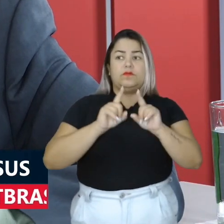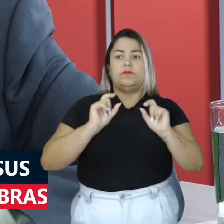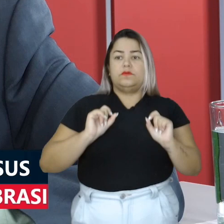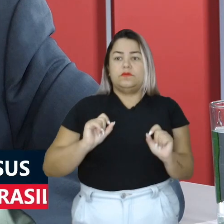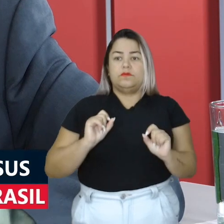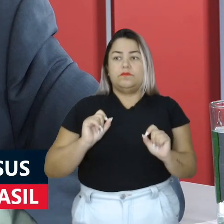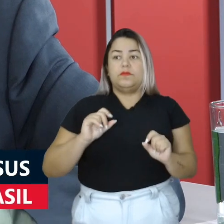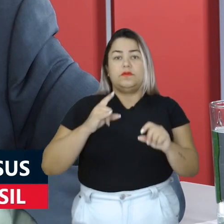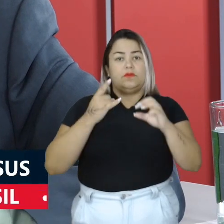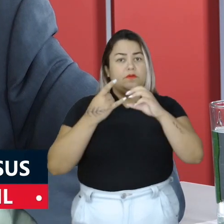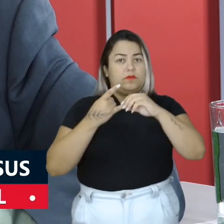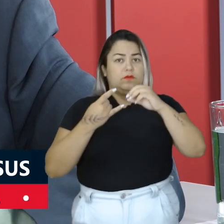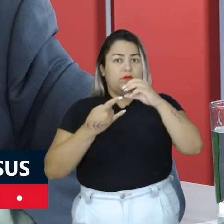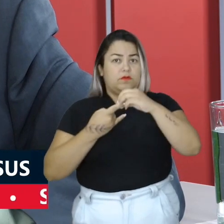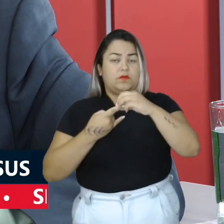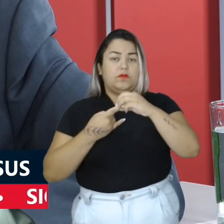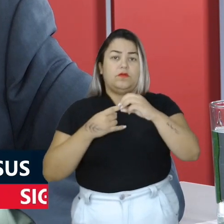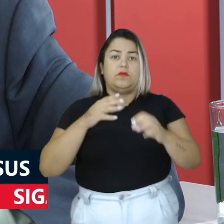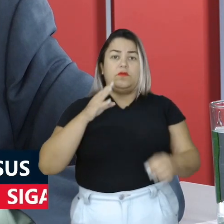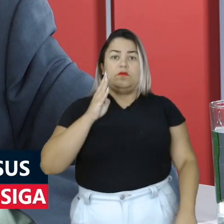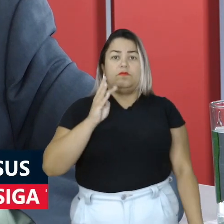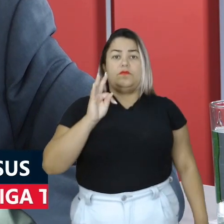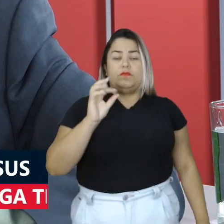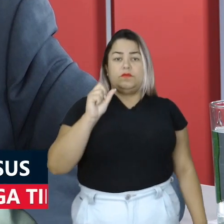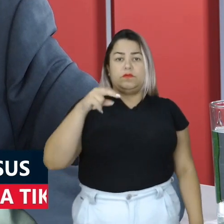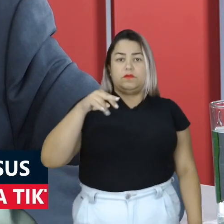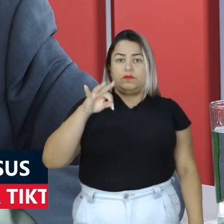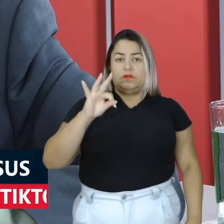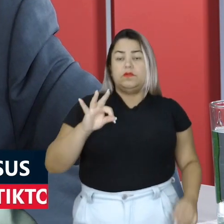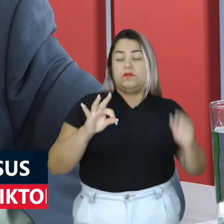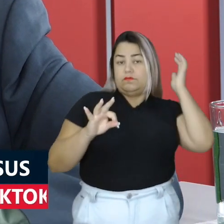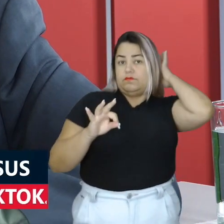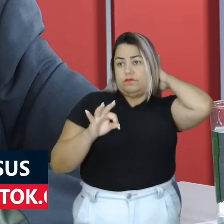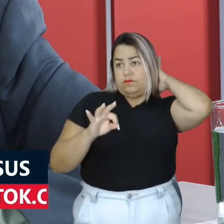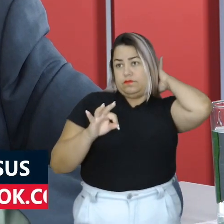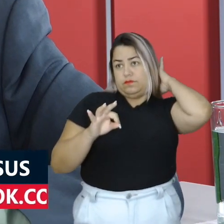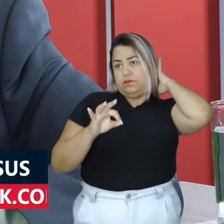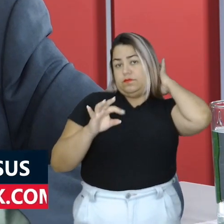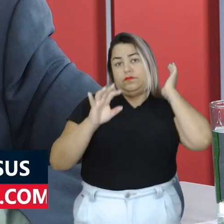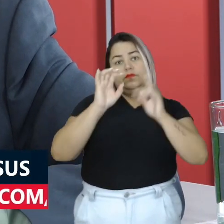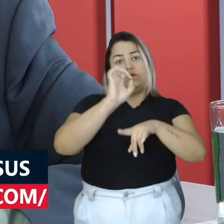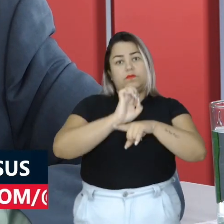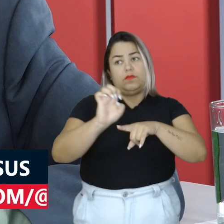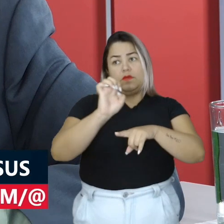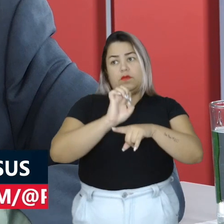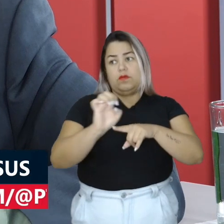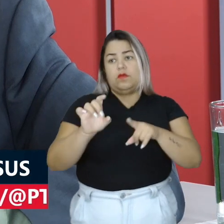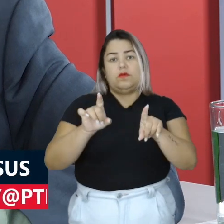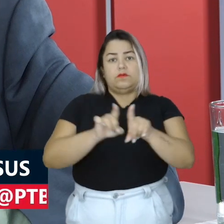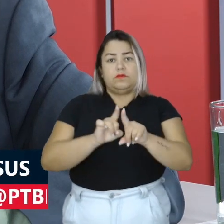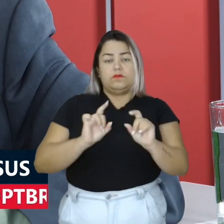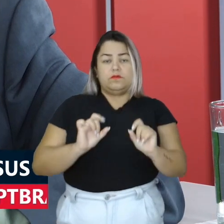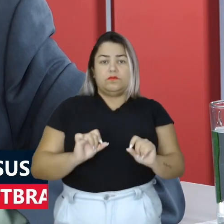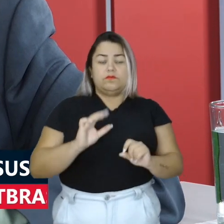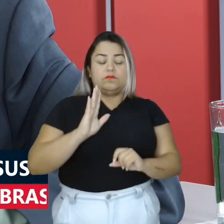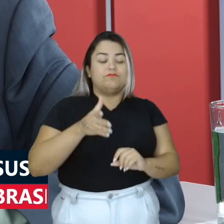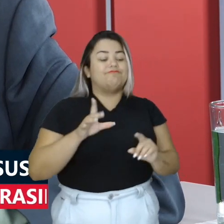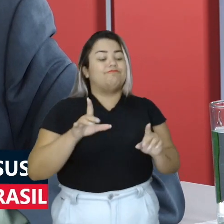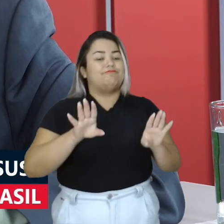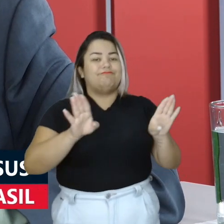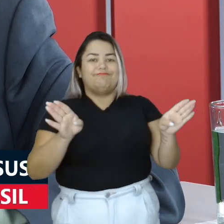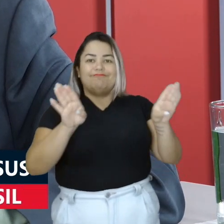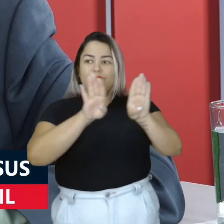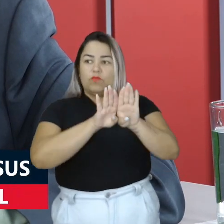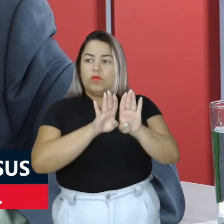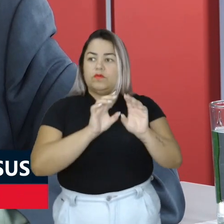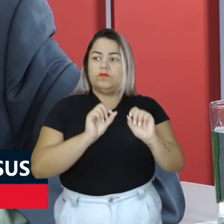além da Fiocruz e Butantan, nós temos laboratórios dos estados. O meu estado, na Recriama, Bahia Farma, que tinha sido fechada na época,